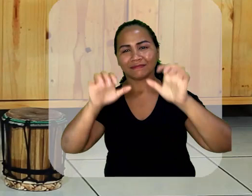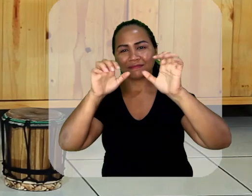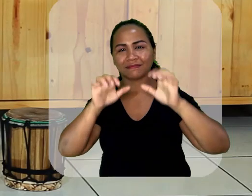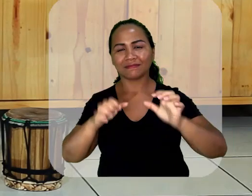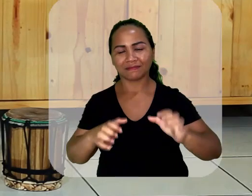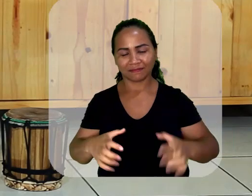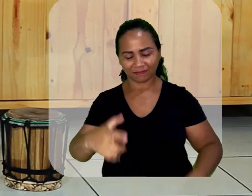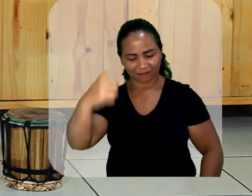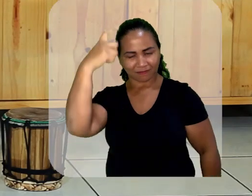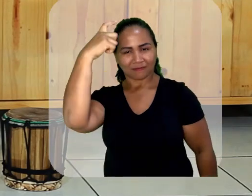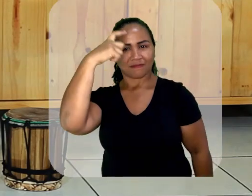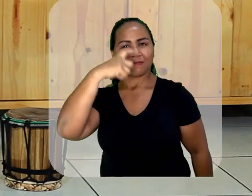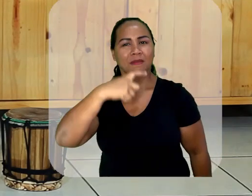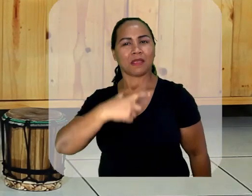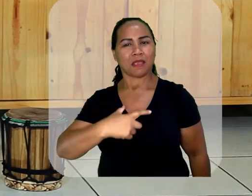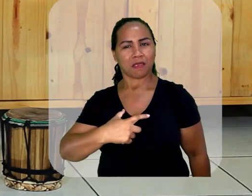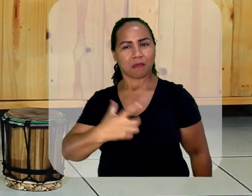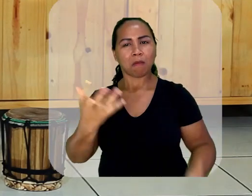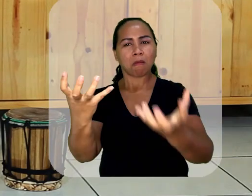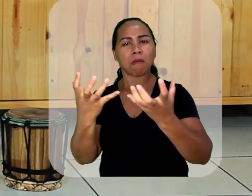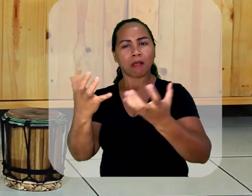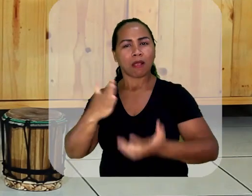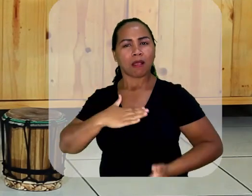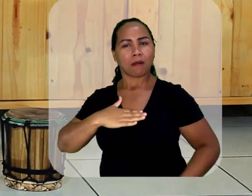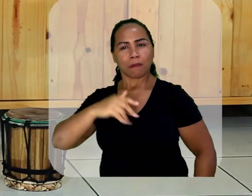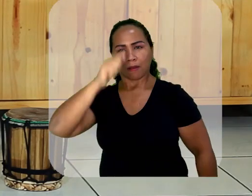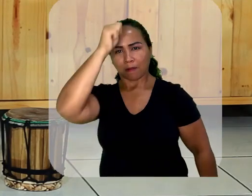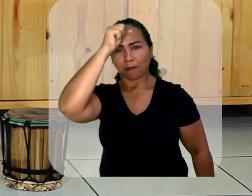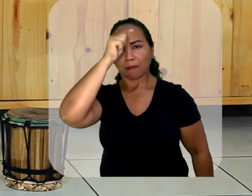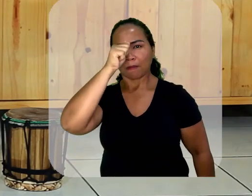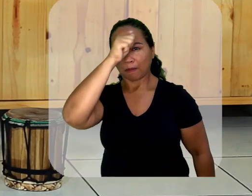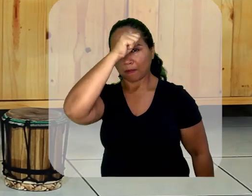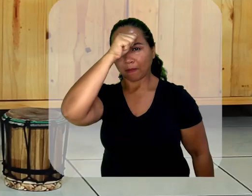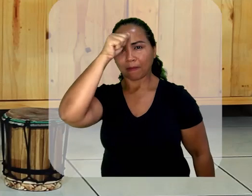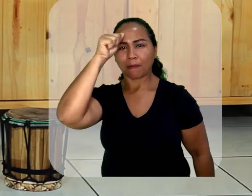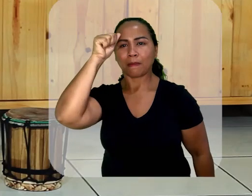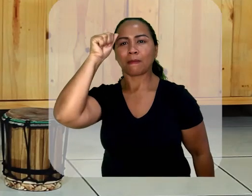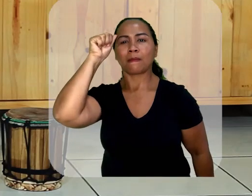Eu vou te benzer.